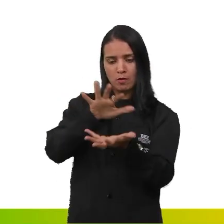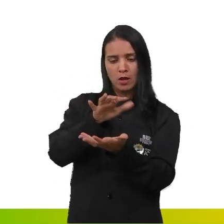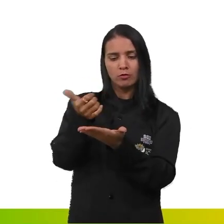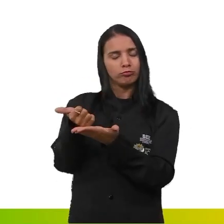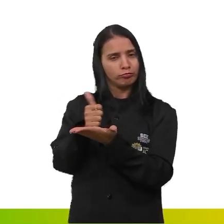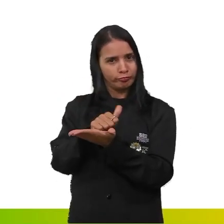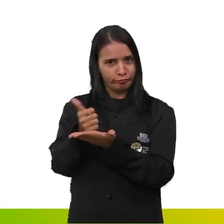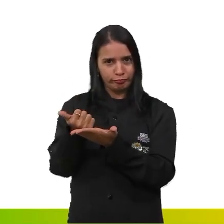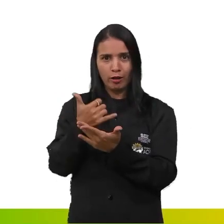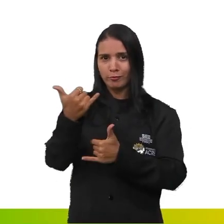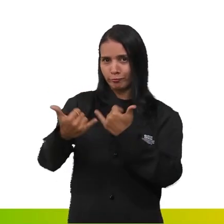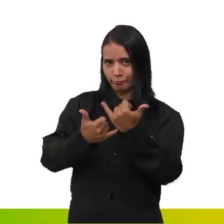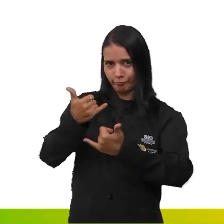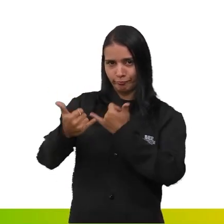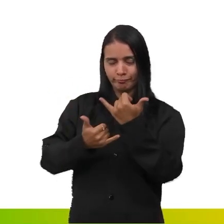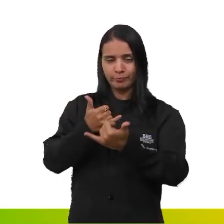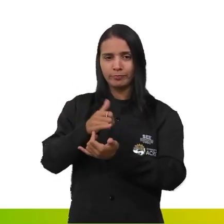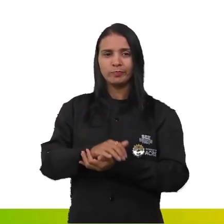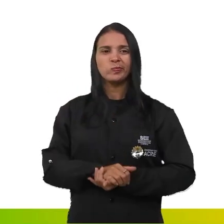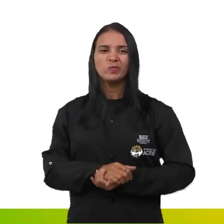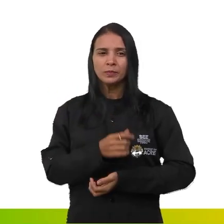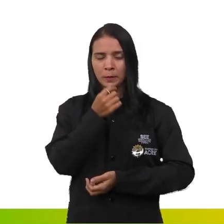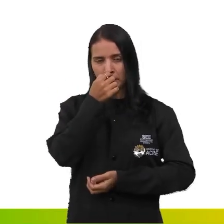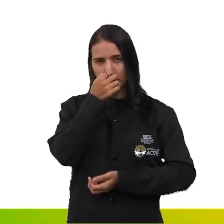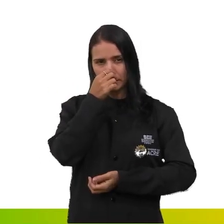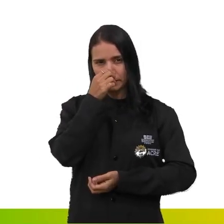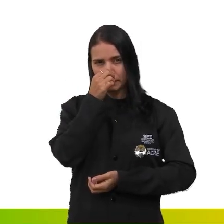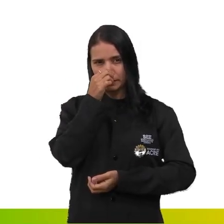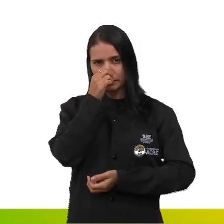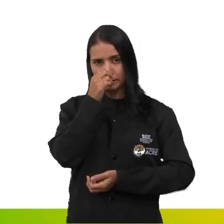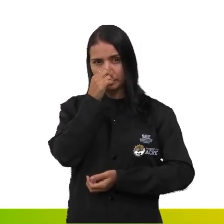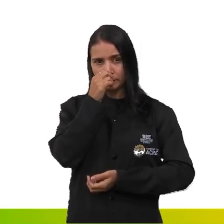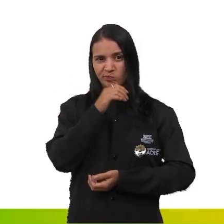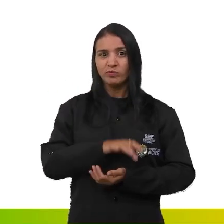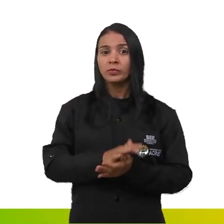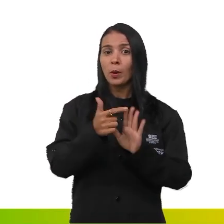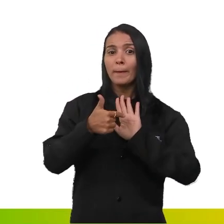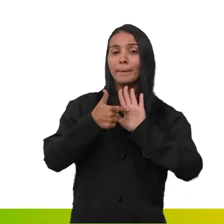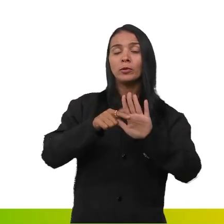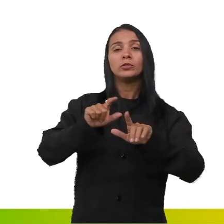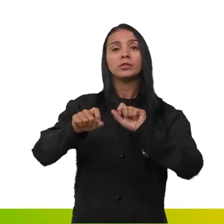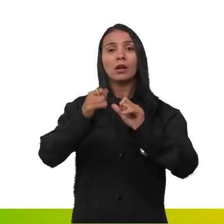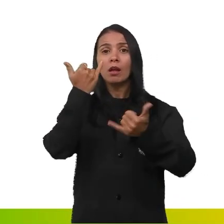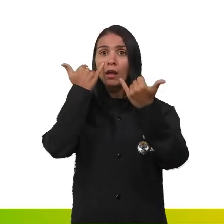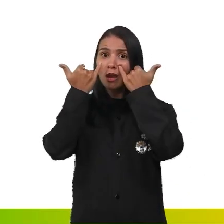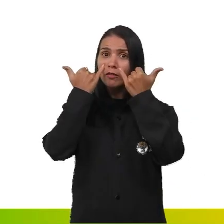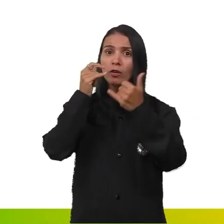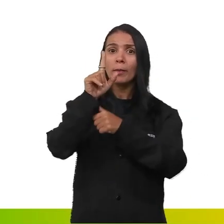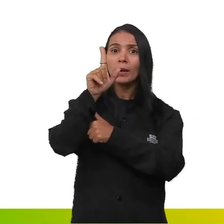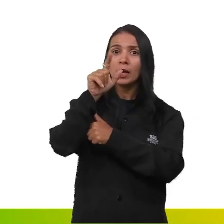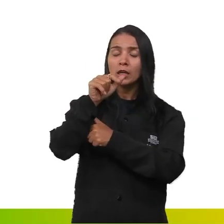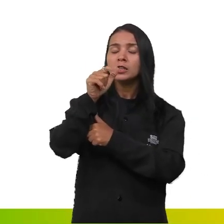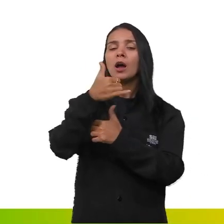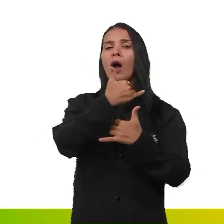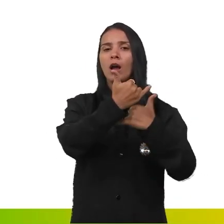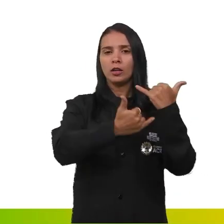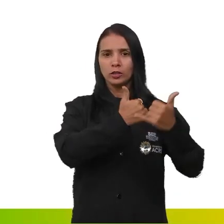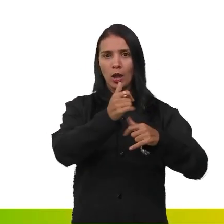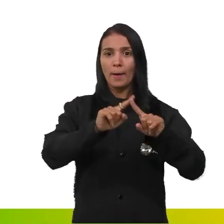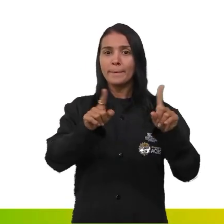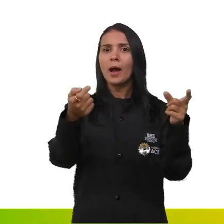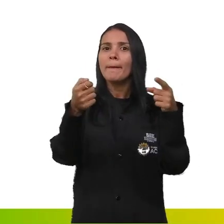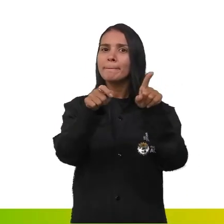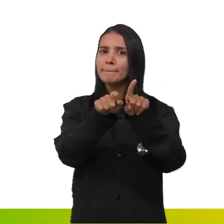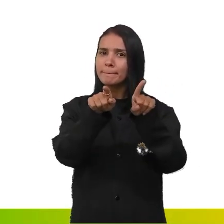games. Os new games demonstram que a informação é dinâmica e pode ser reconfigurada para dialogar com